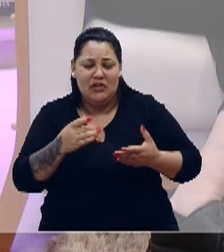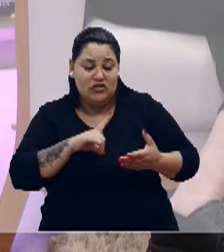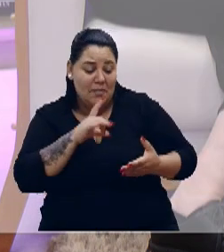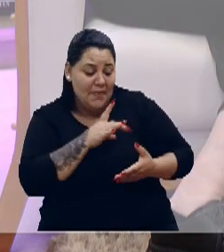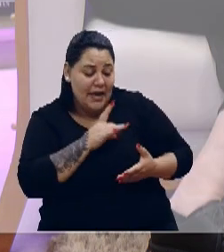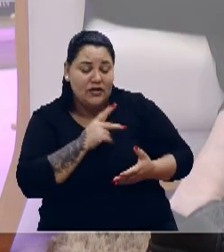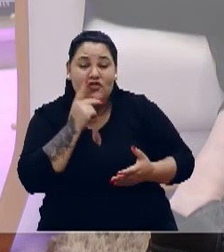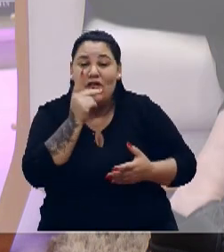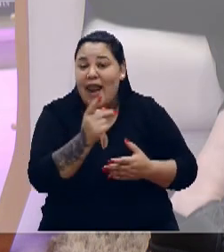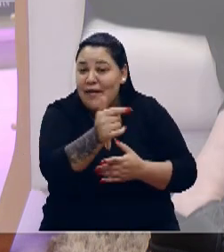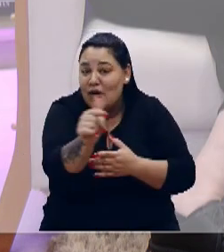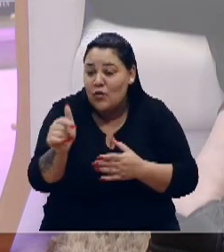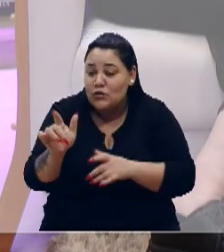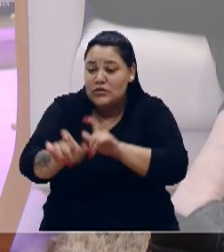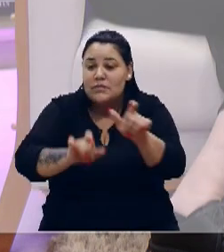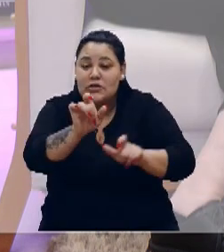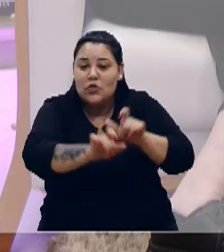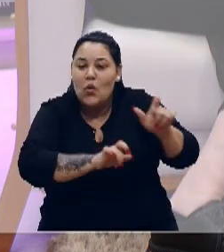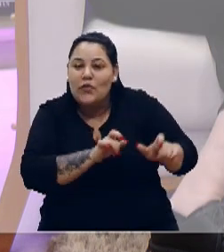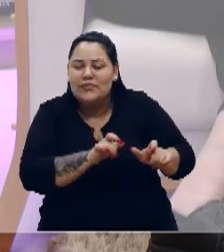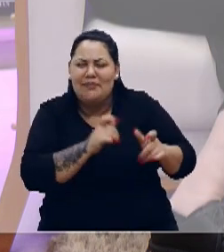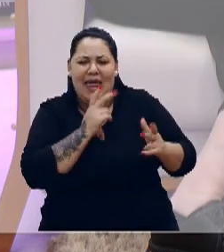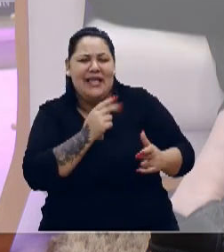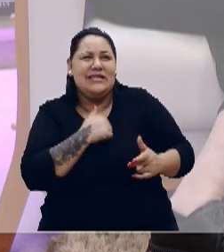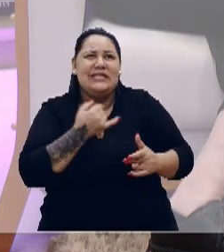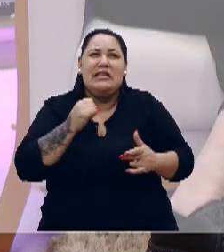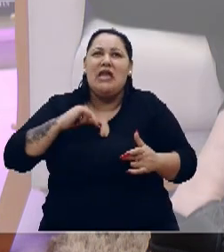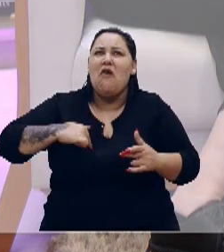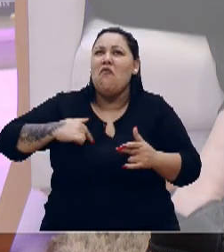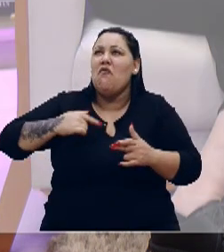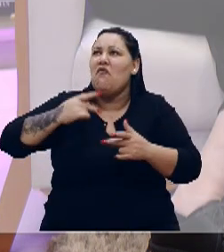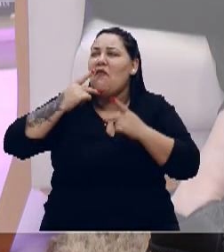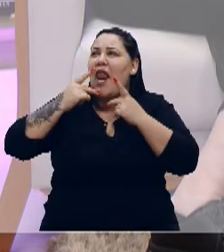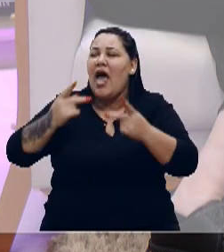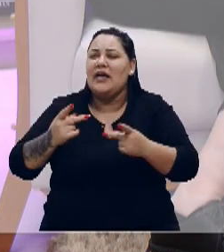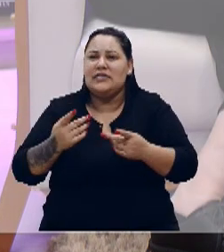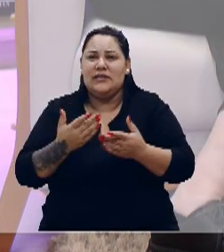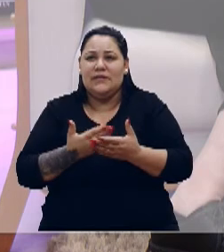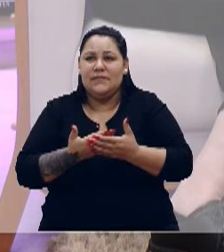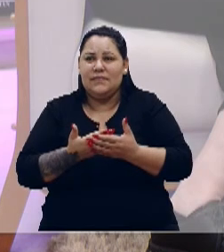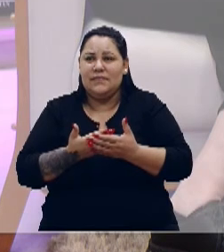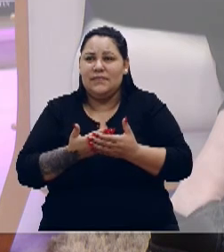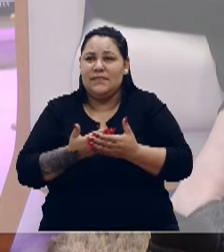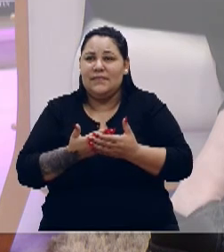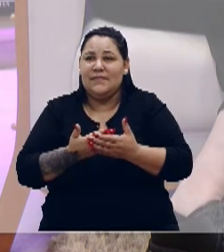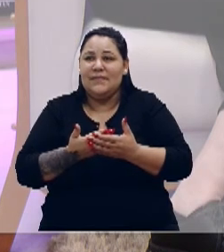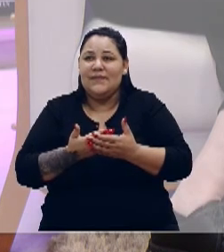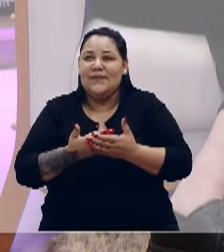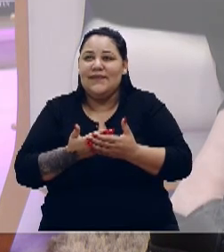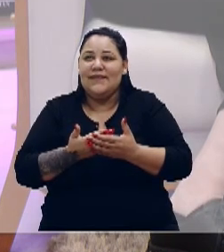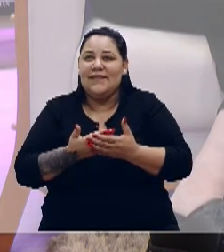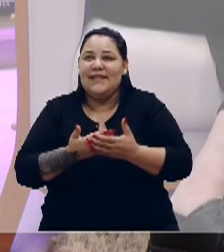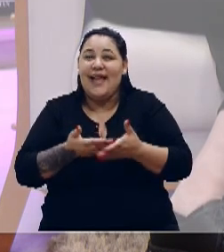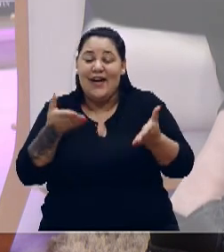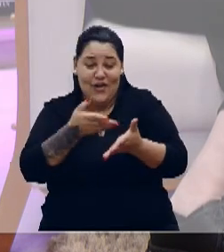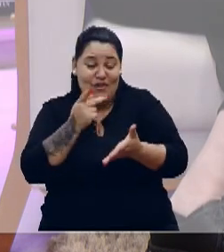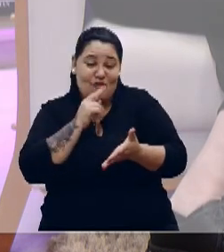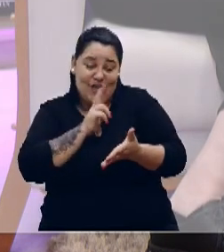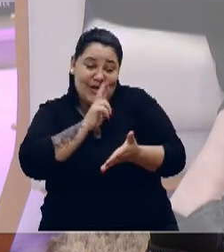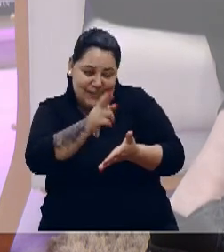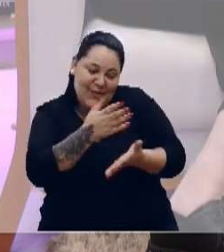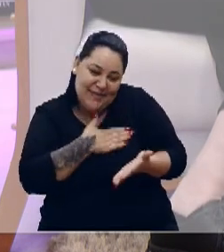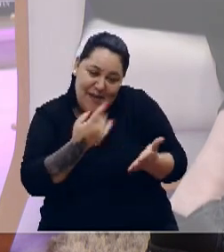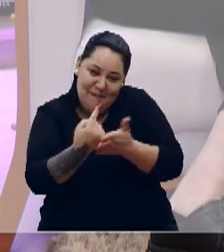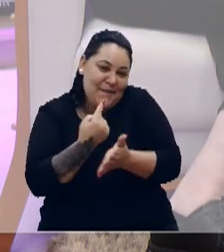de falar. Parece que se eu falasse... eu vou falar, eu não vou responder, né? Mas é bom, é